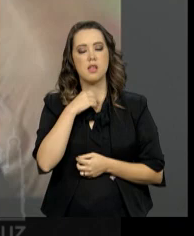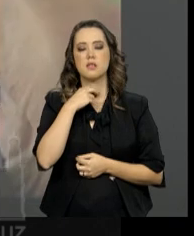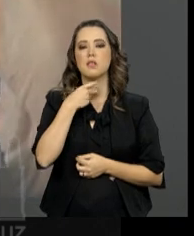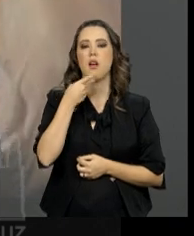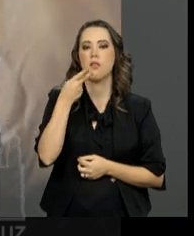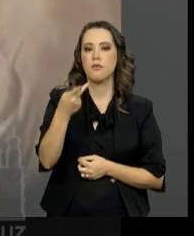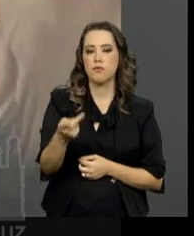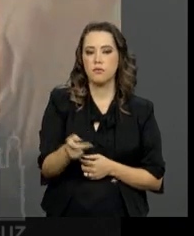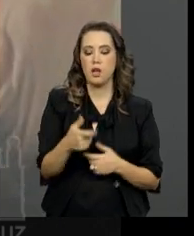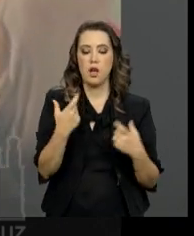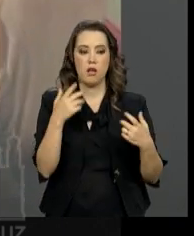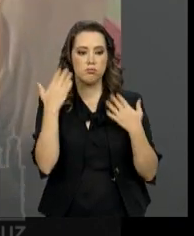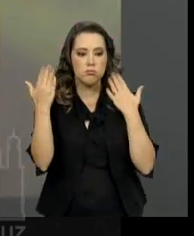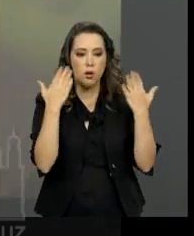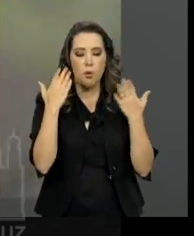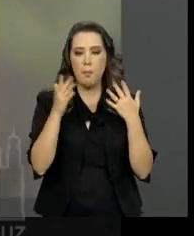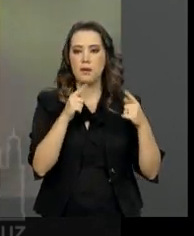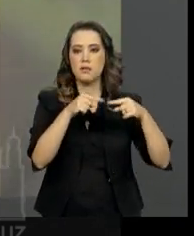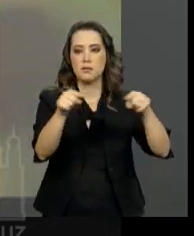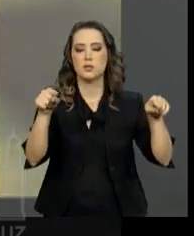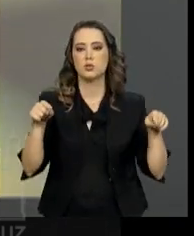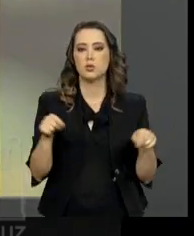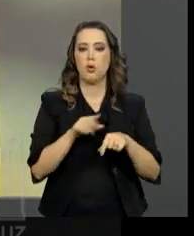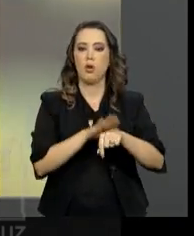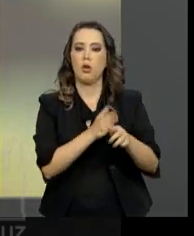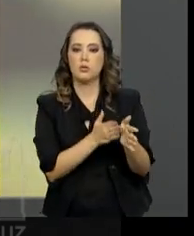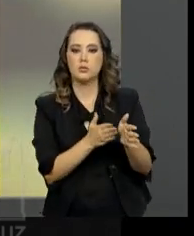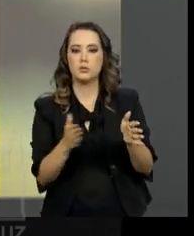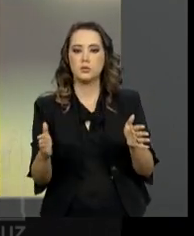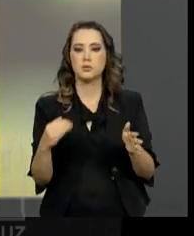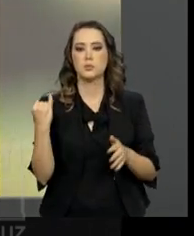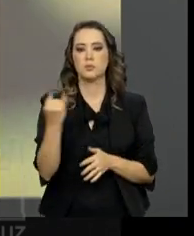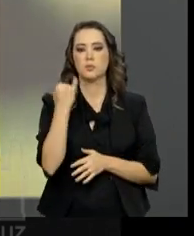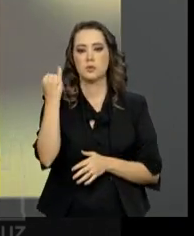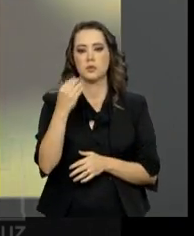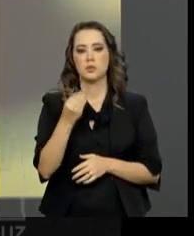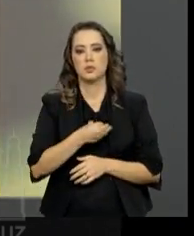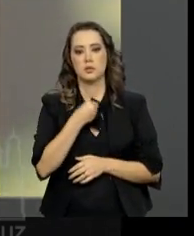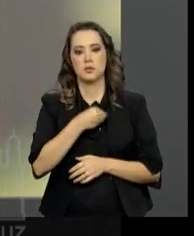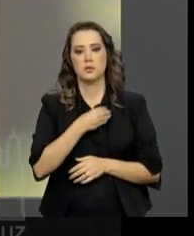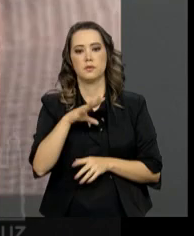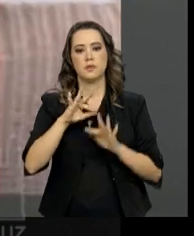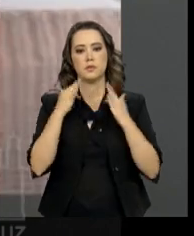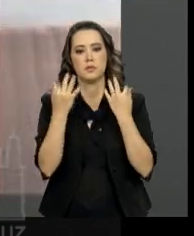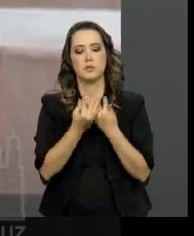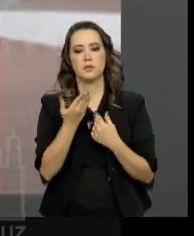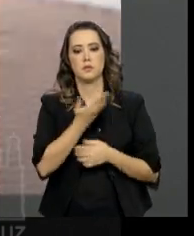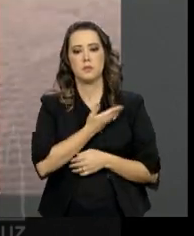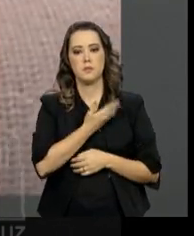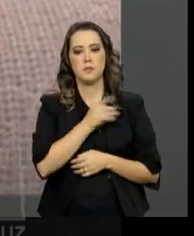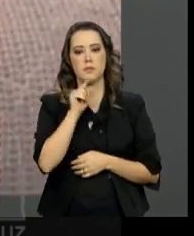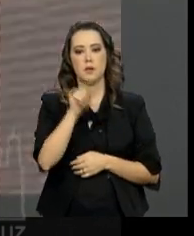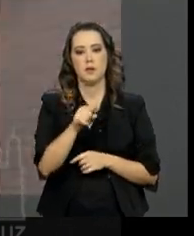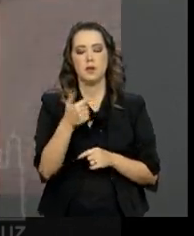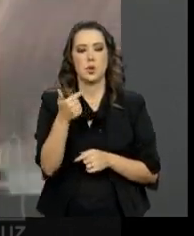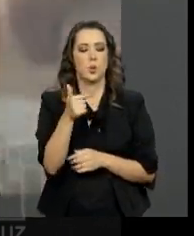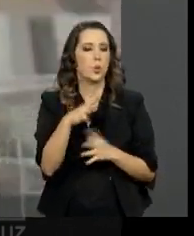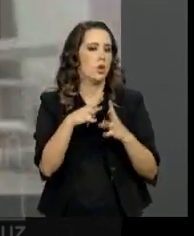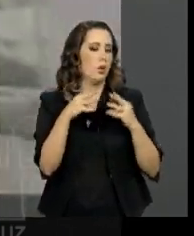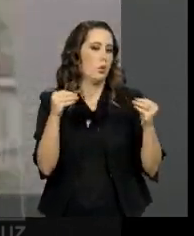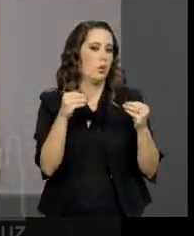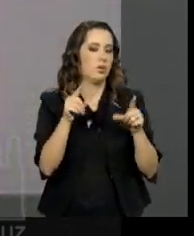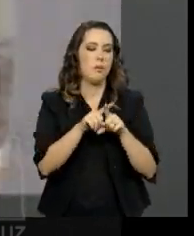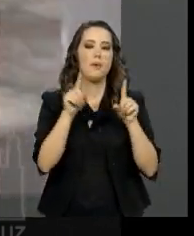espaço e tempo do paciente e que costuma ter um impacto importante na rotina da família e dos amigos o alzheimer não tem cura mas